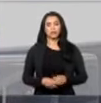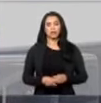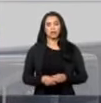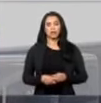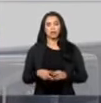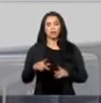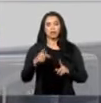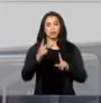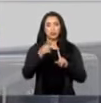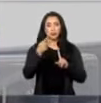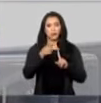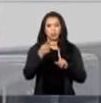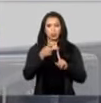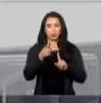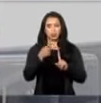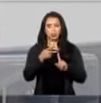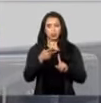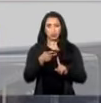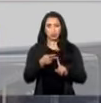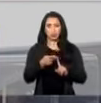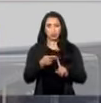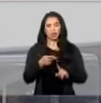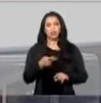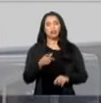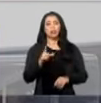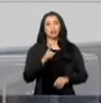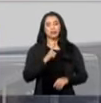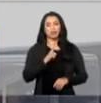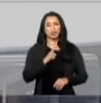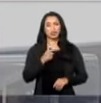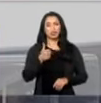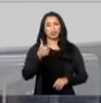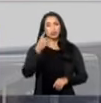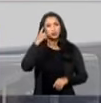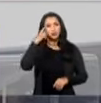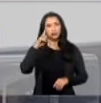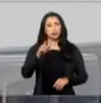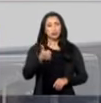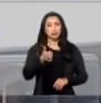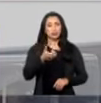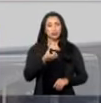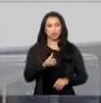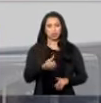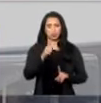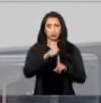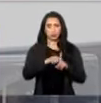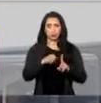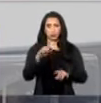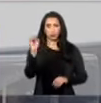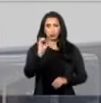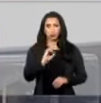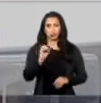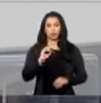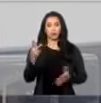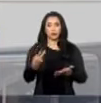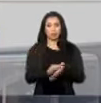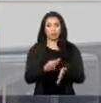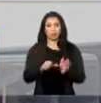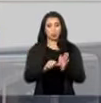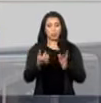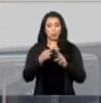de 2019. Em 16 de outubro deste ano, ocorreu a primeira reunião